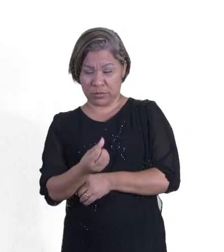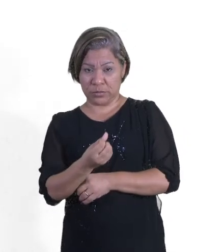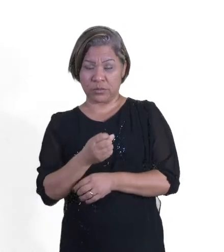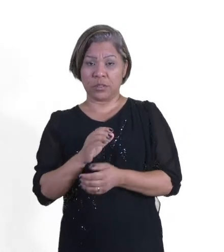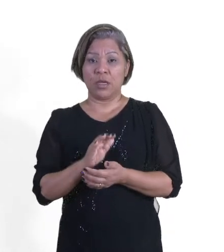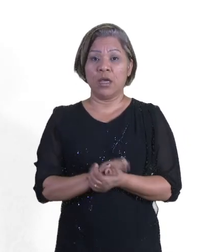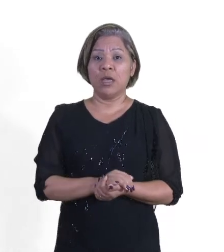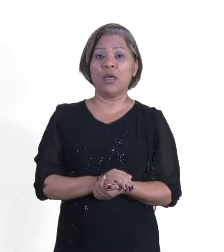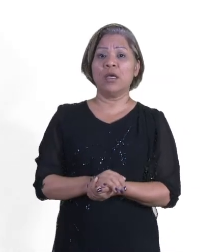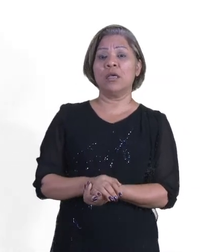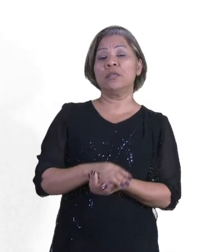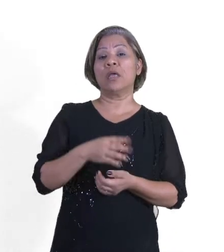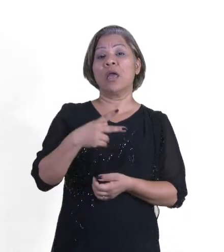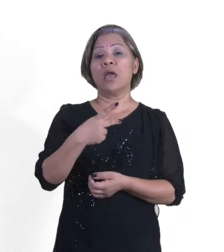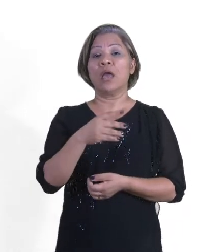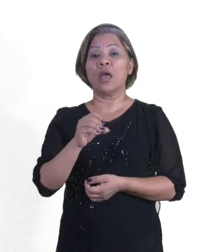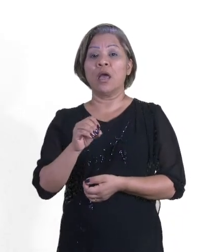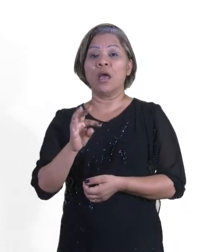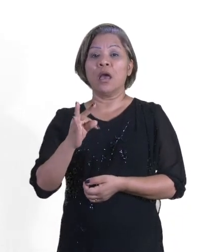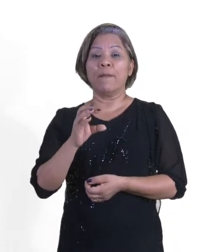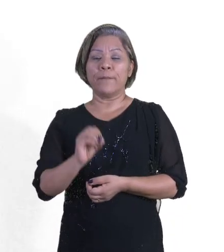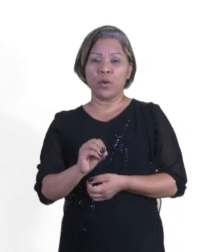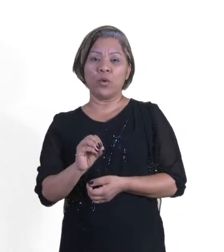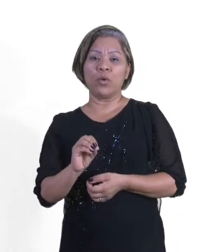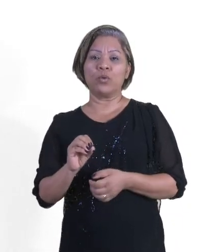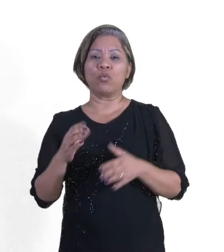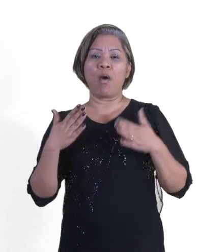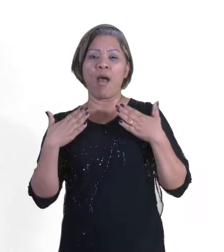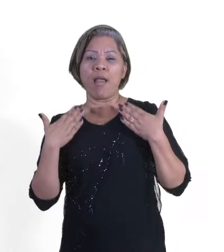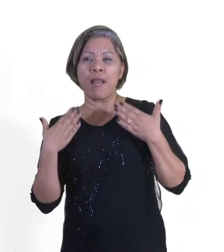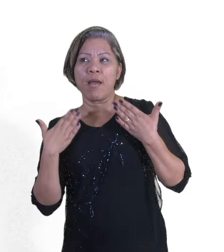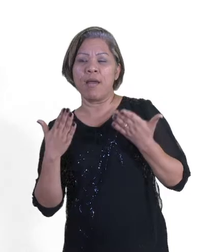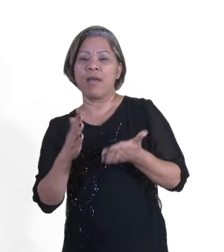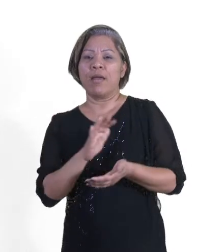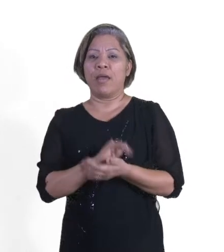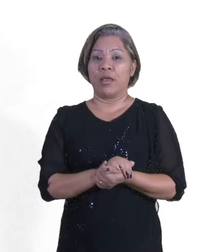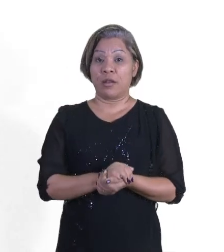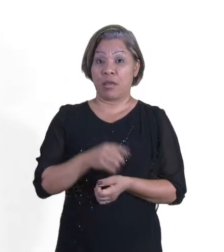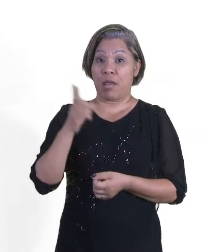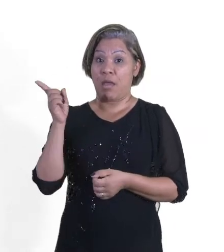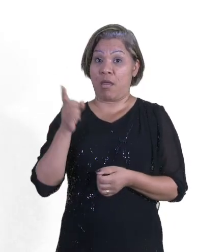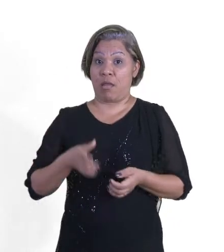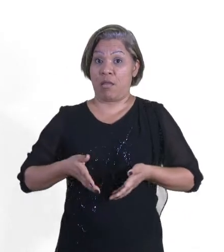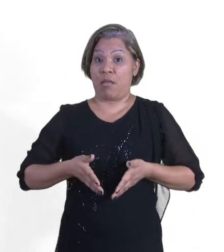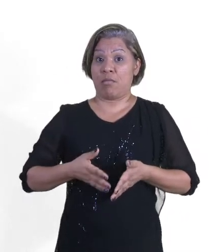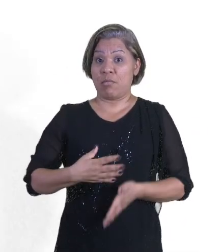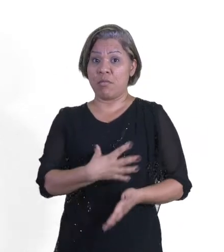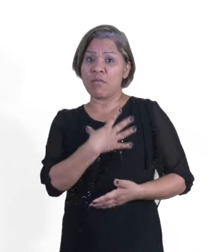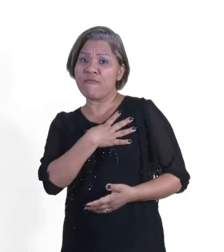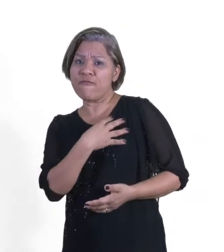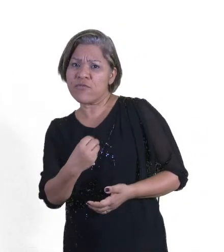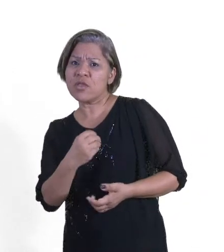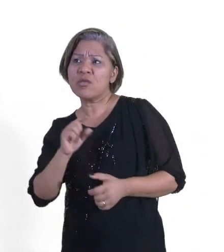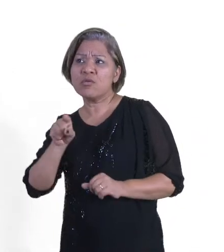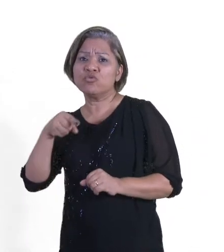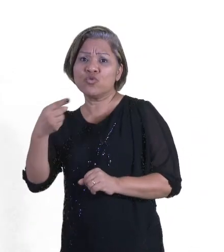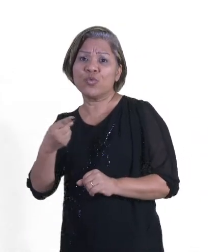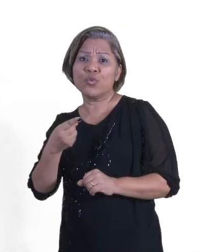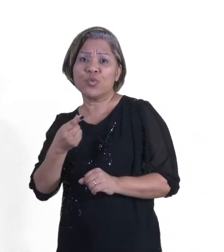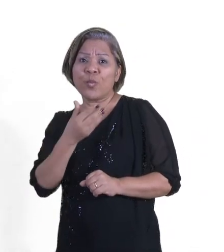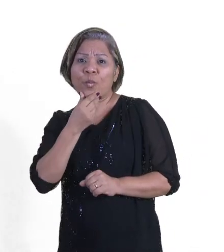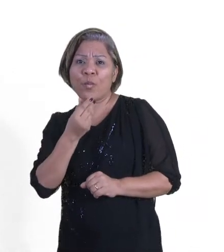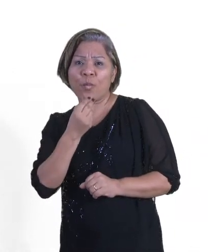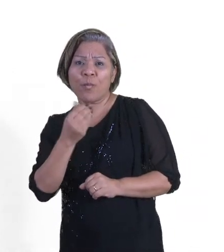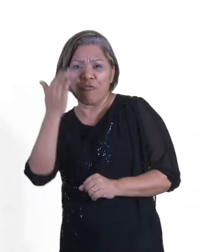Alegre, Rio Grande do Sul. Ele é filho de outro grande nome da história da literatura brasileira, Érico